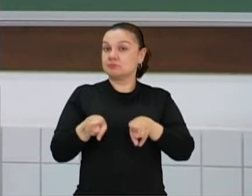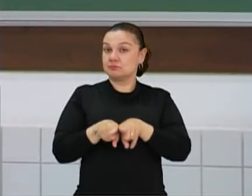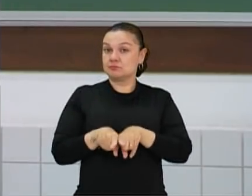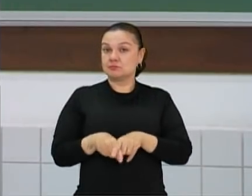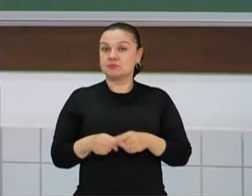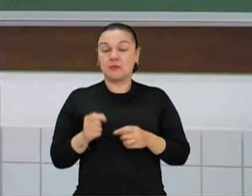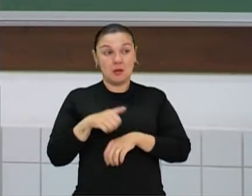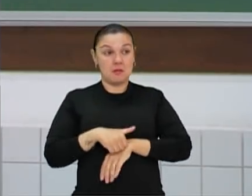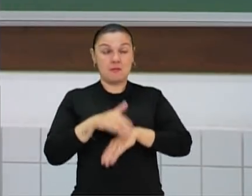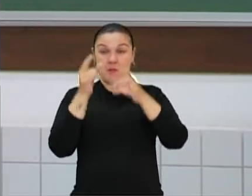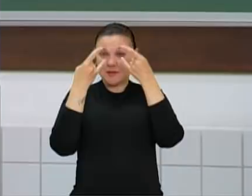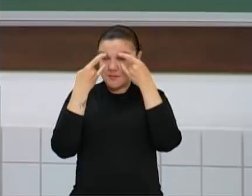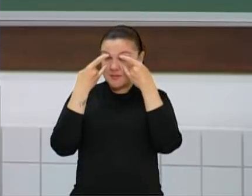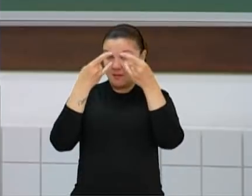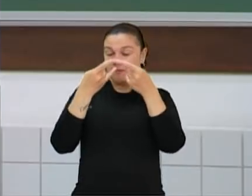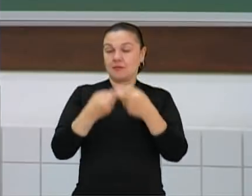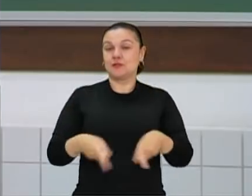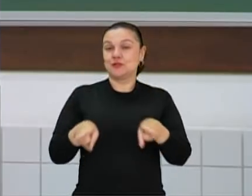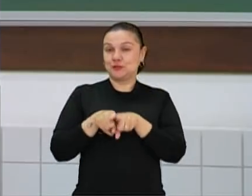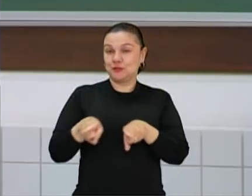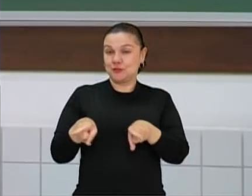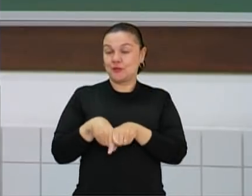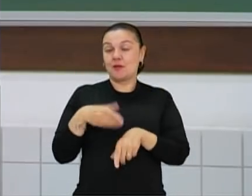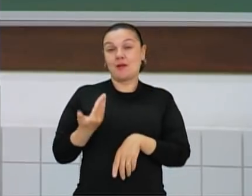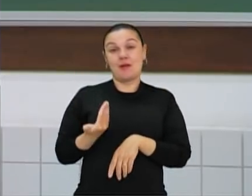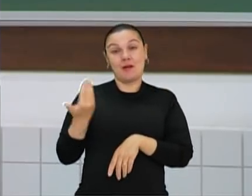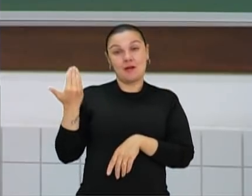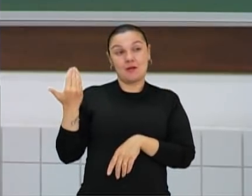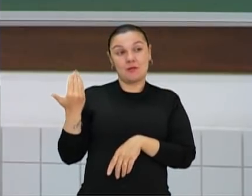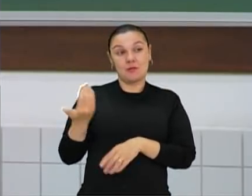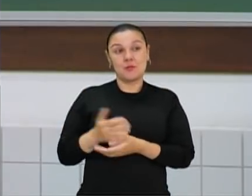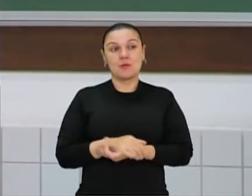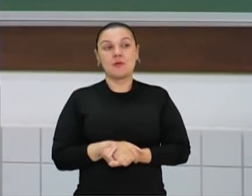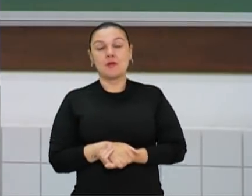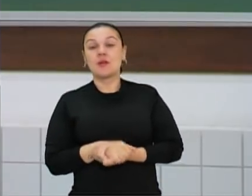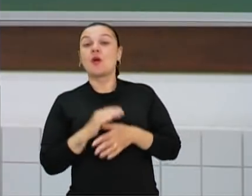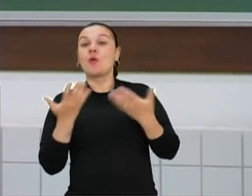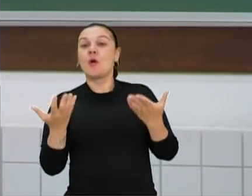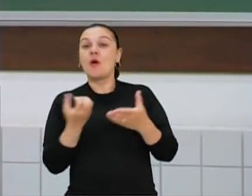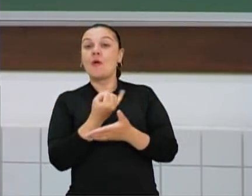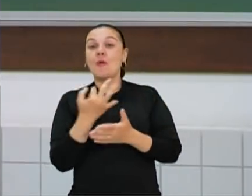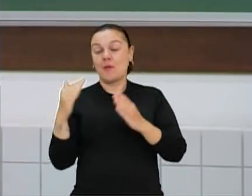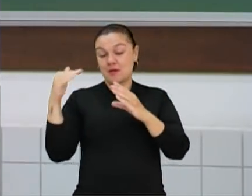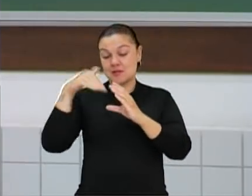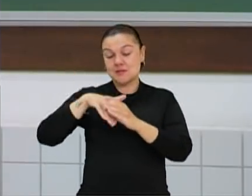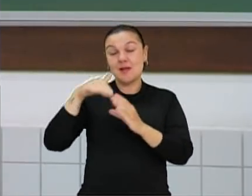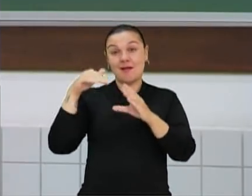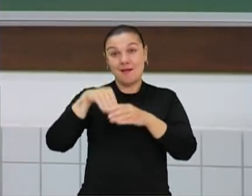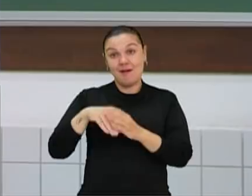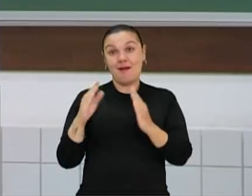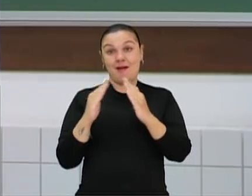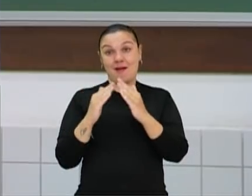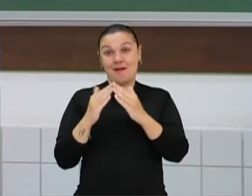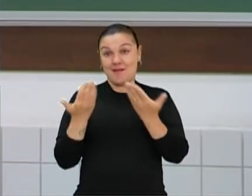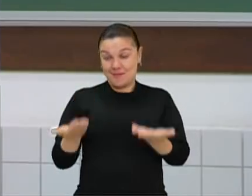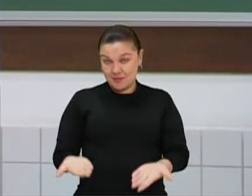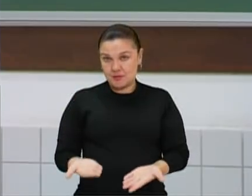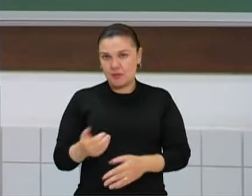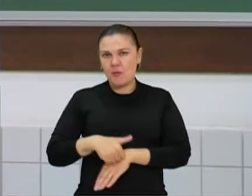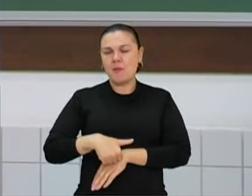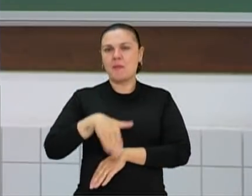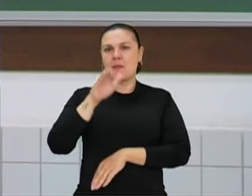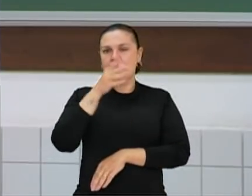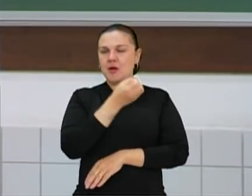que está mais em evidência. Nesse caso aqui, o número de habitantes de residência. Qual é o número maior